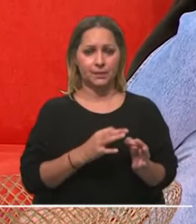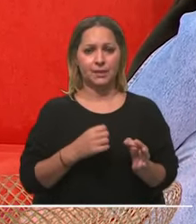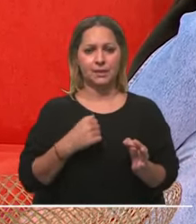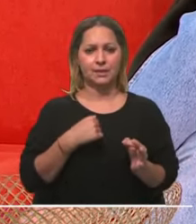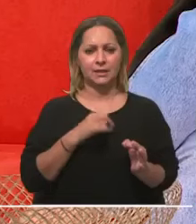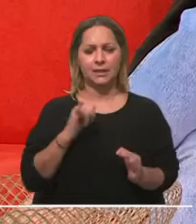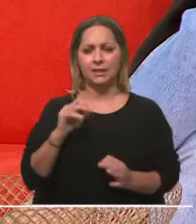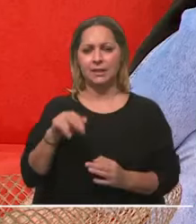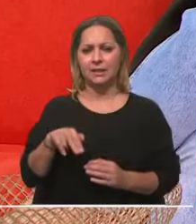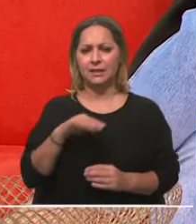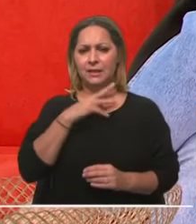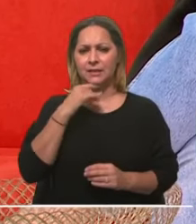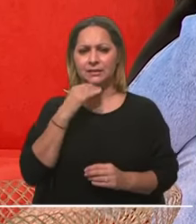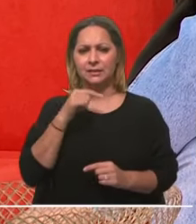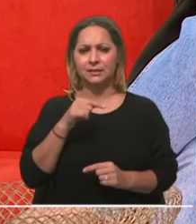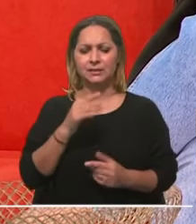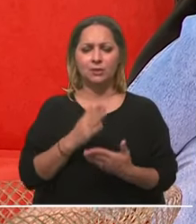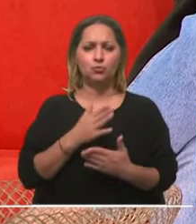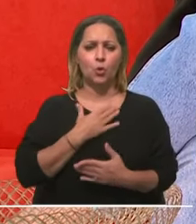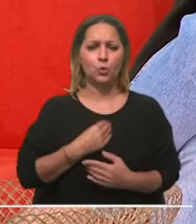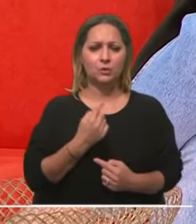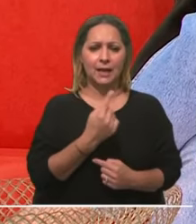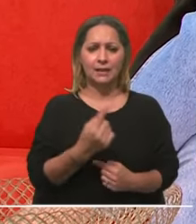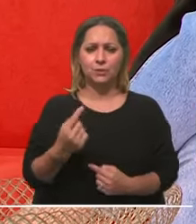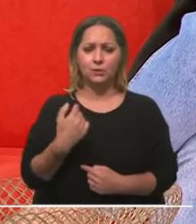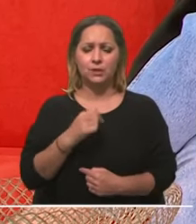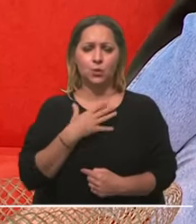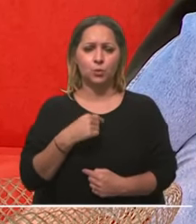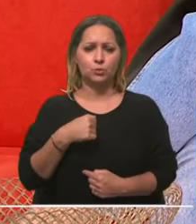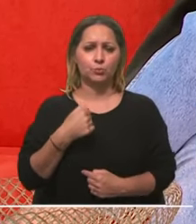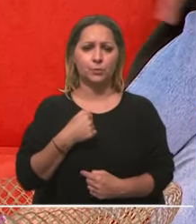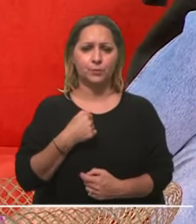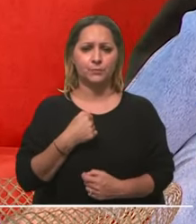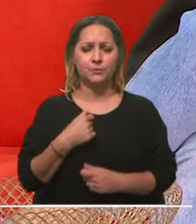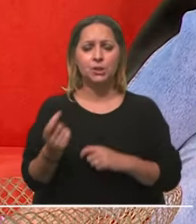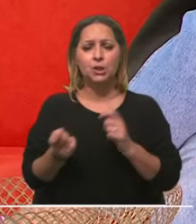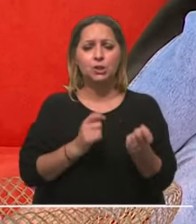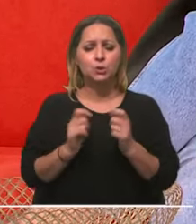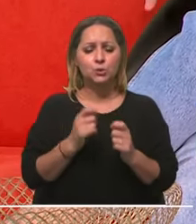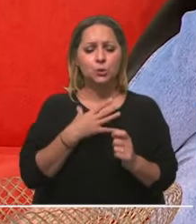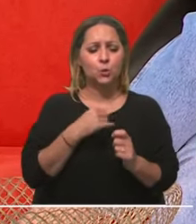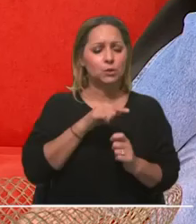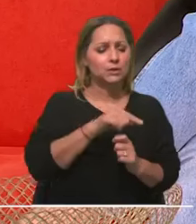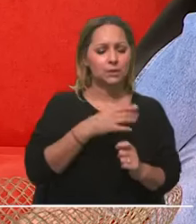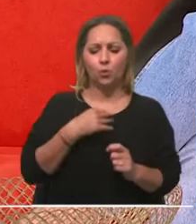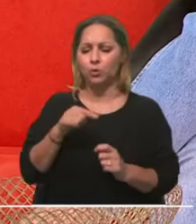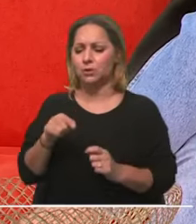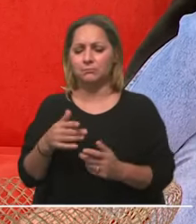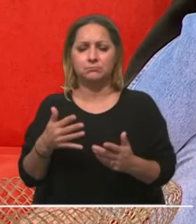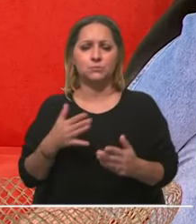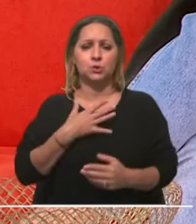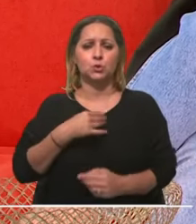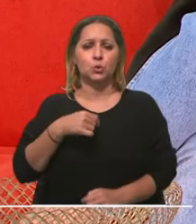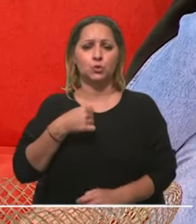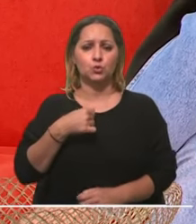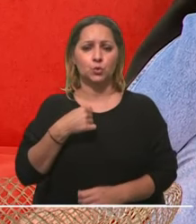então com o Ian foi engraçado isto não passa tudo de gostos Cada pessoa tem o seu gosto e e não vale a pena estar a discutir os gostos do os gostos do outro porque isto são gostos